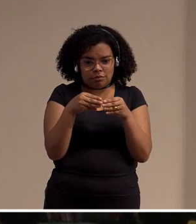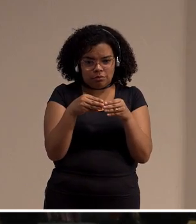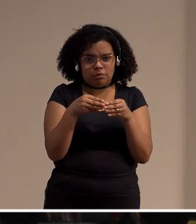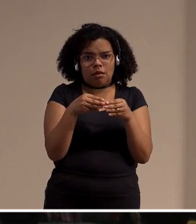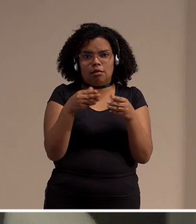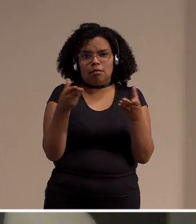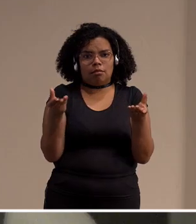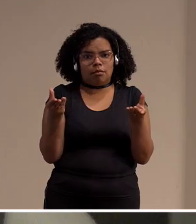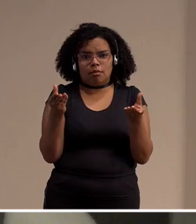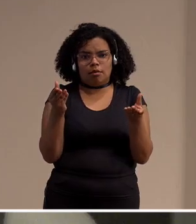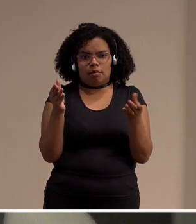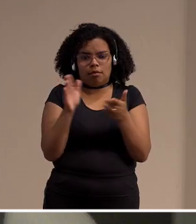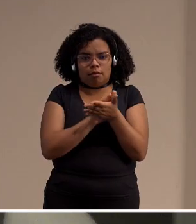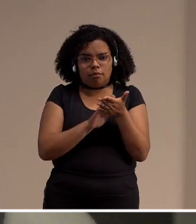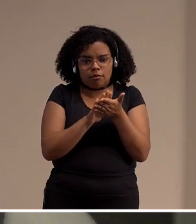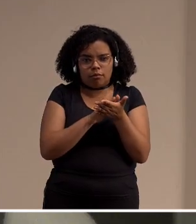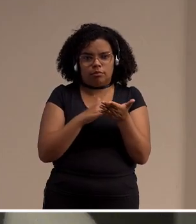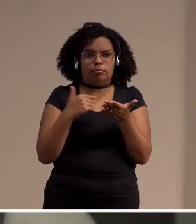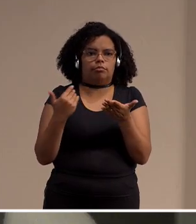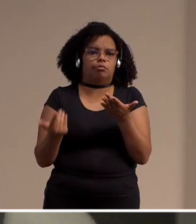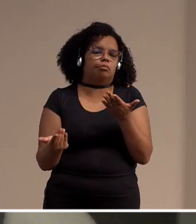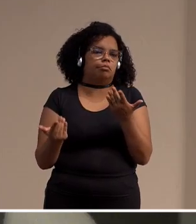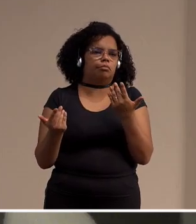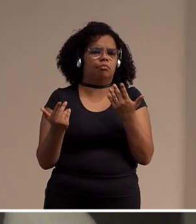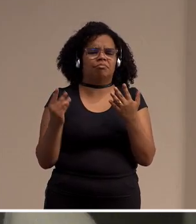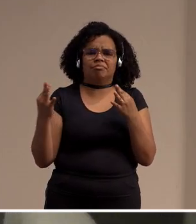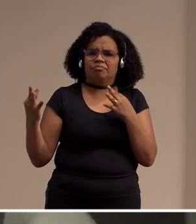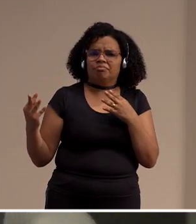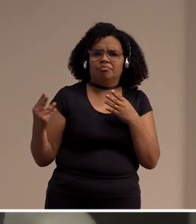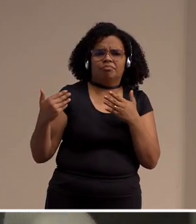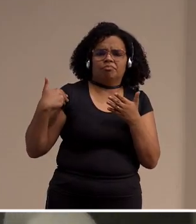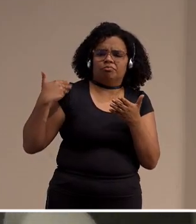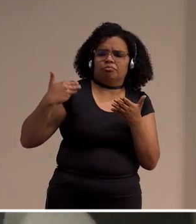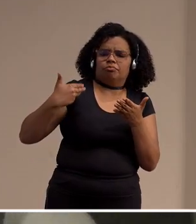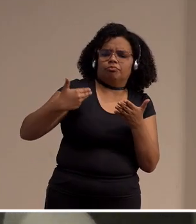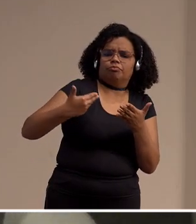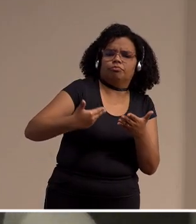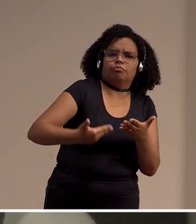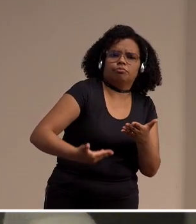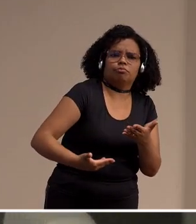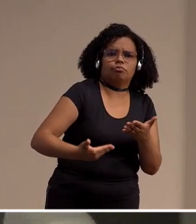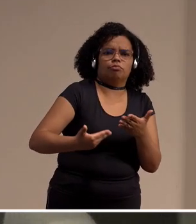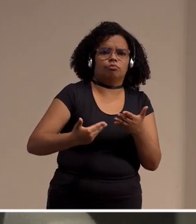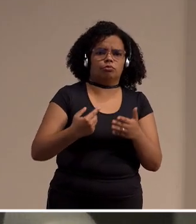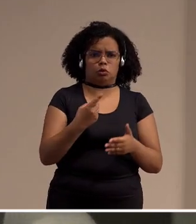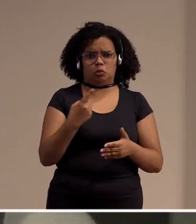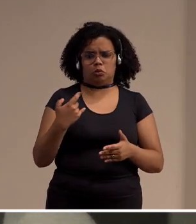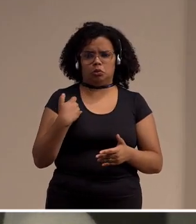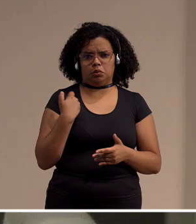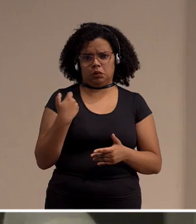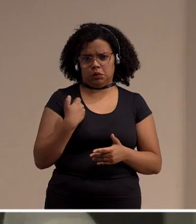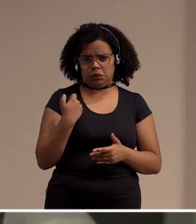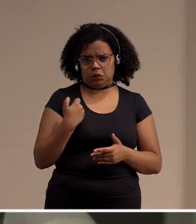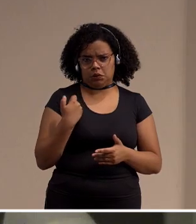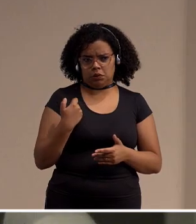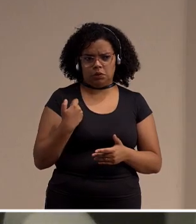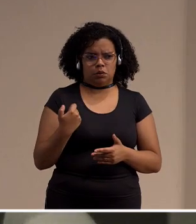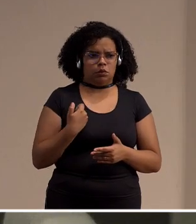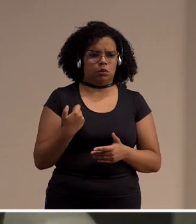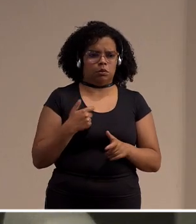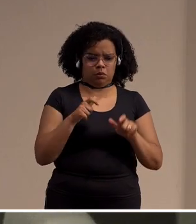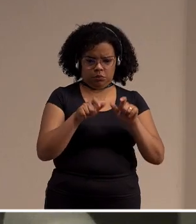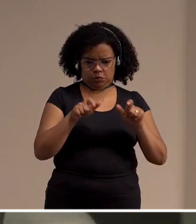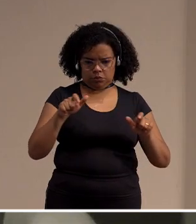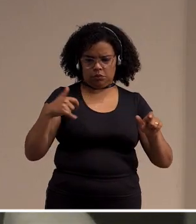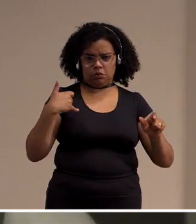dengue. E tem toda uma cabala dos 12 anos respectivos dos personagens, a